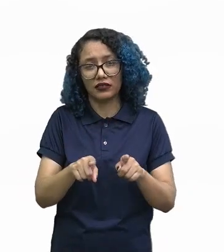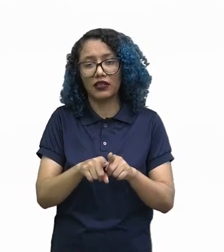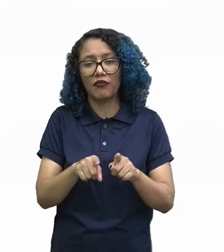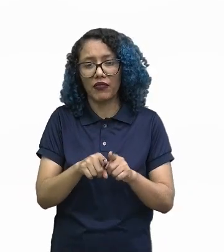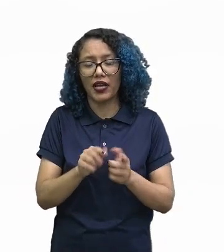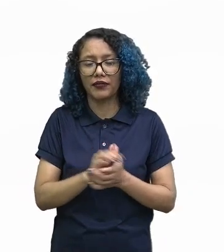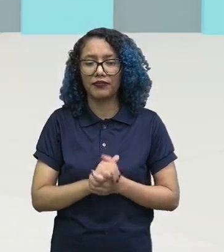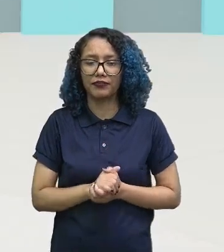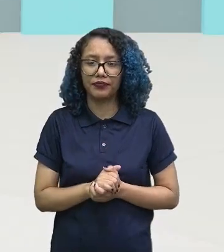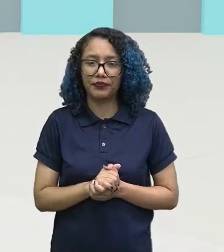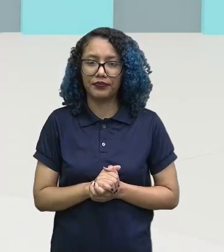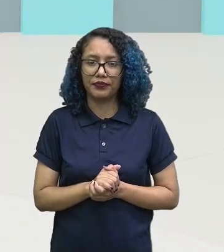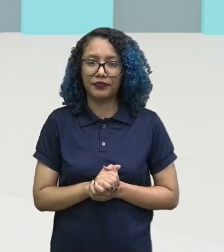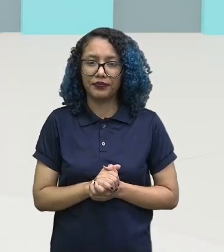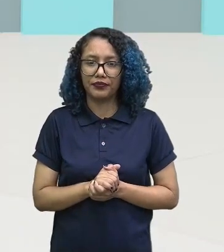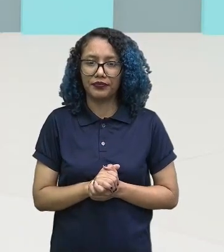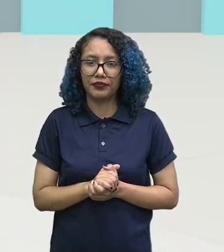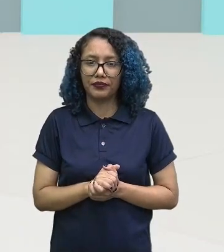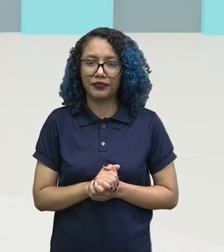dando continuidade,